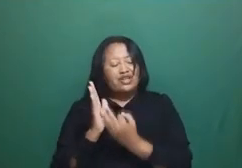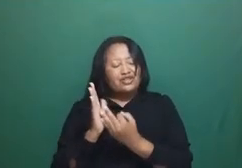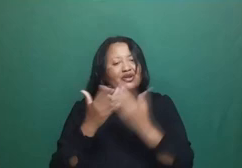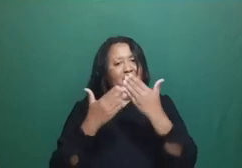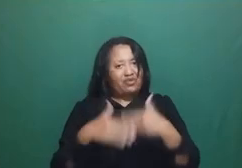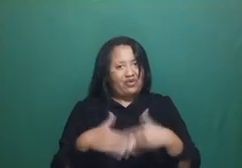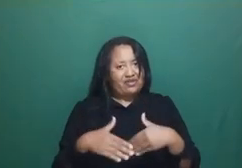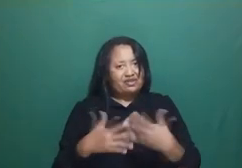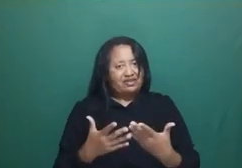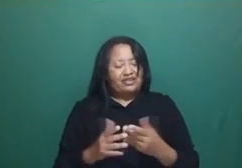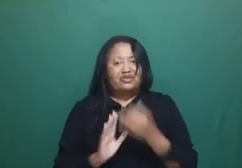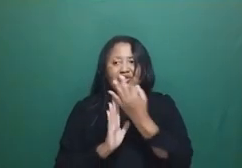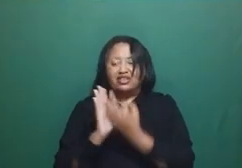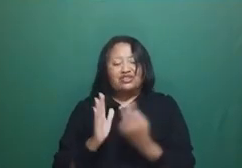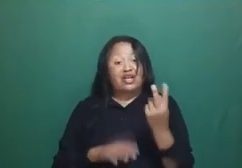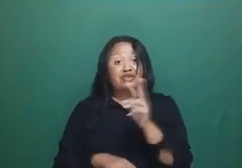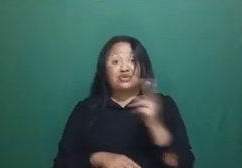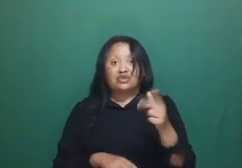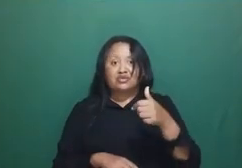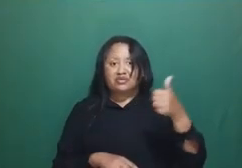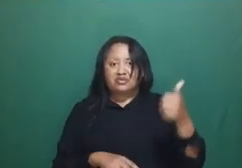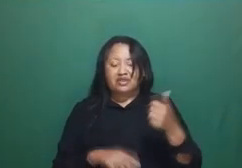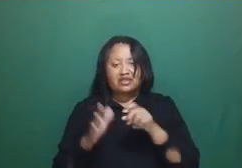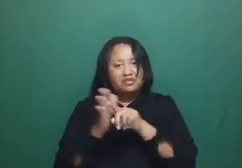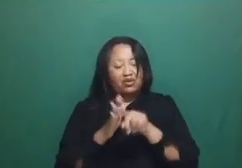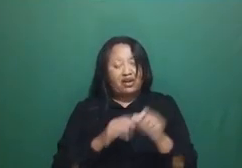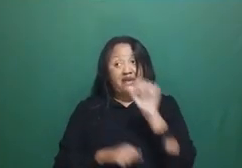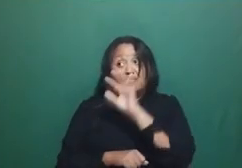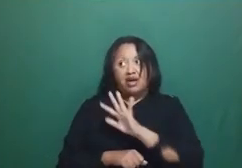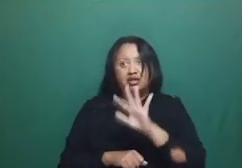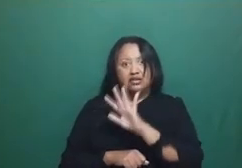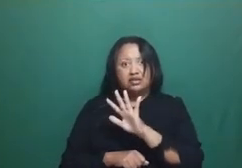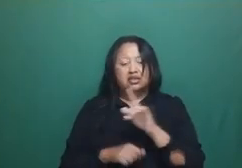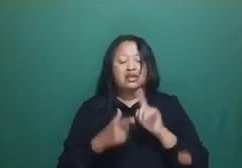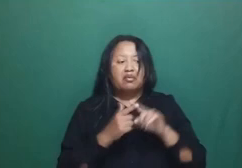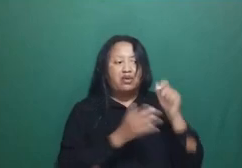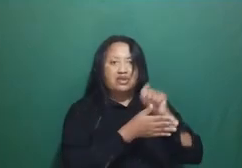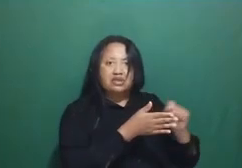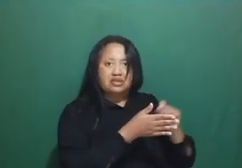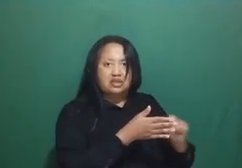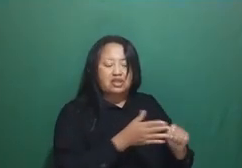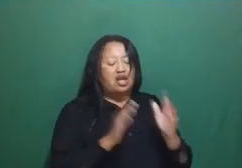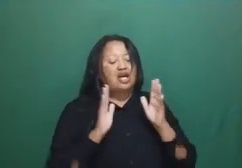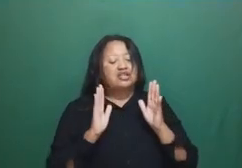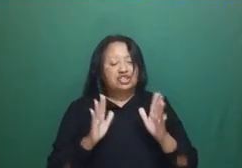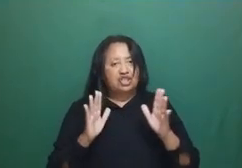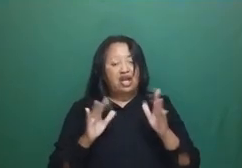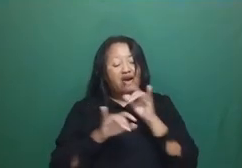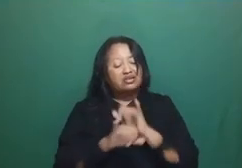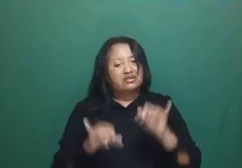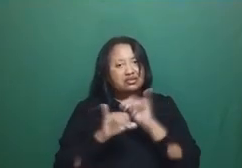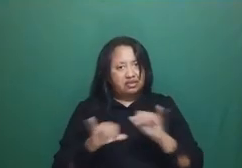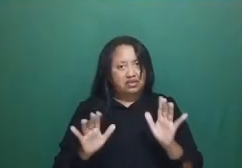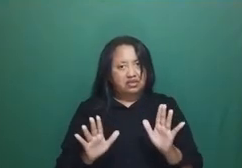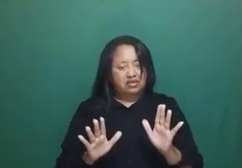prova né no texto dessas duas primeiras questões então tanto a imagem com aquilo que está escrito já anunciam para